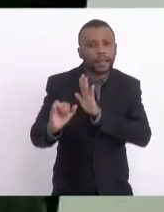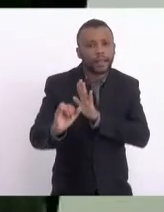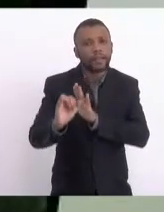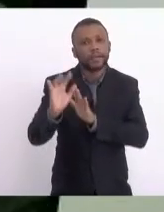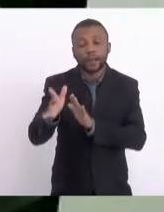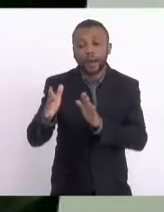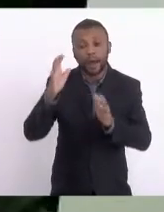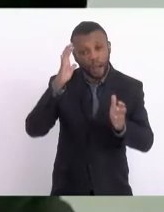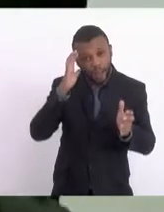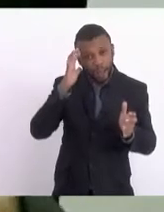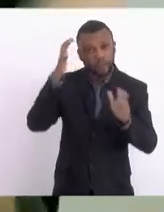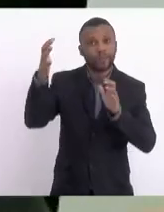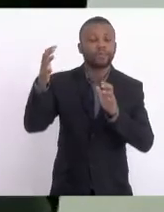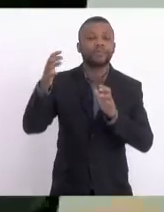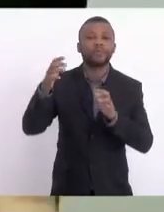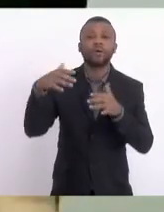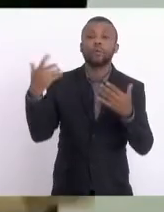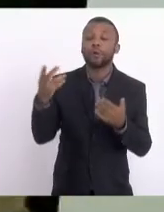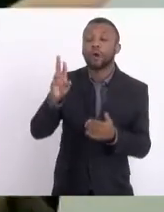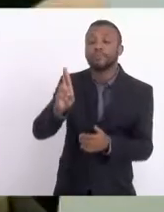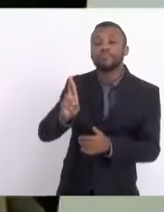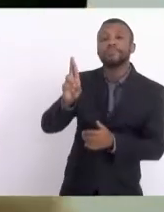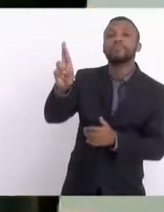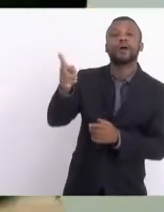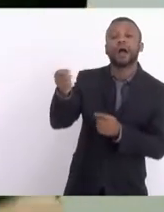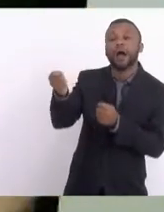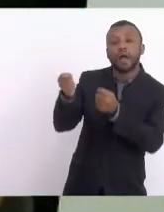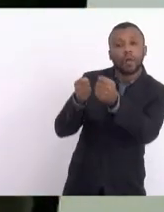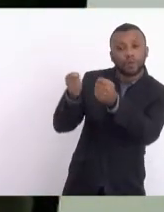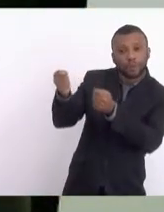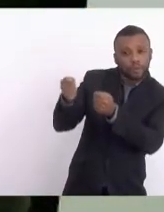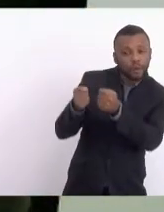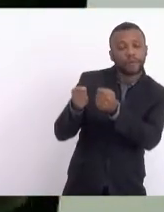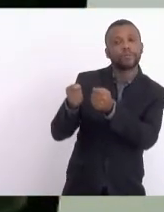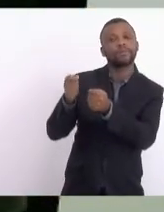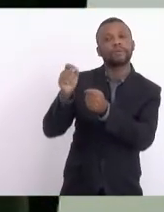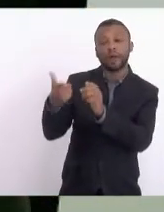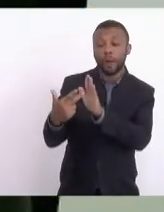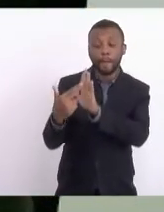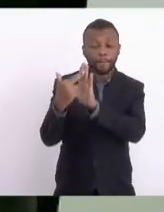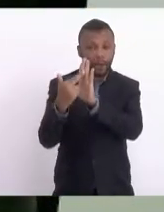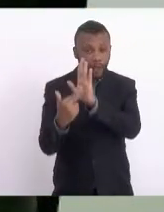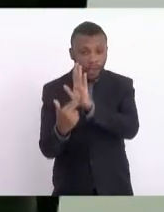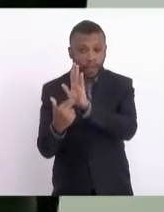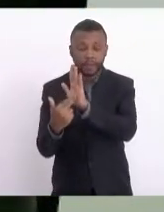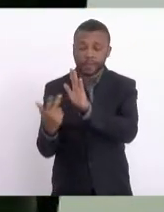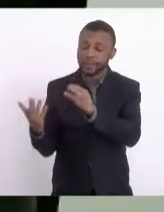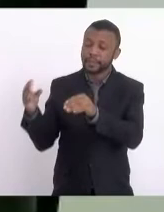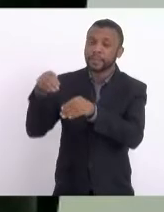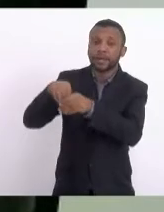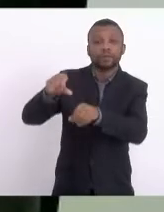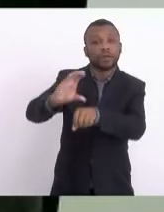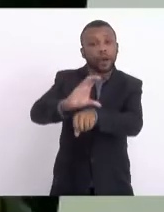em regulamentando o preceito da Constituição do Estado do Rio de Janeiro,